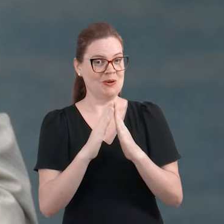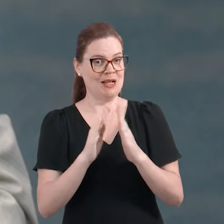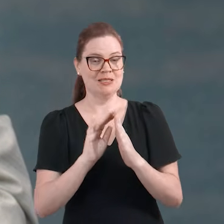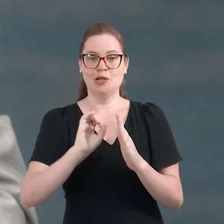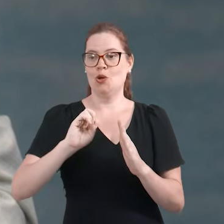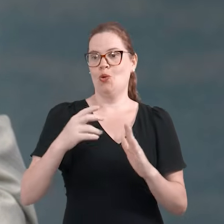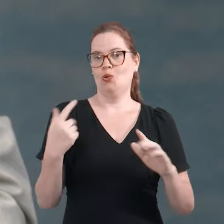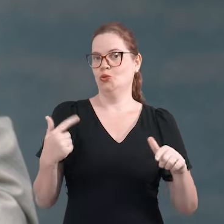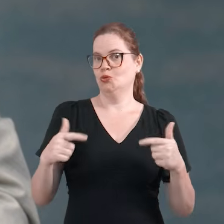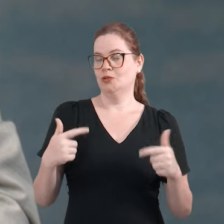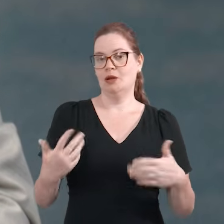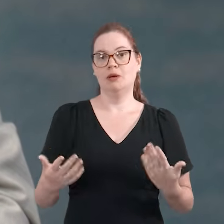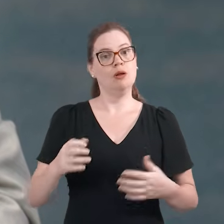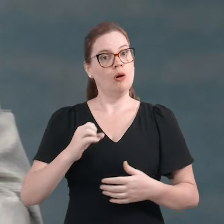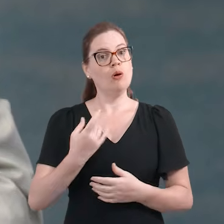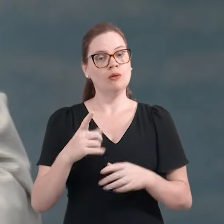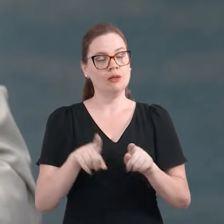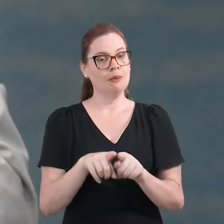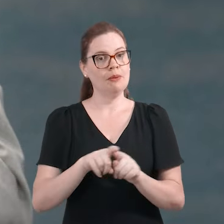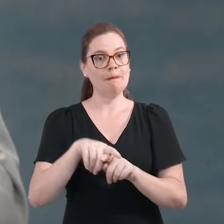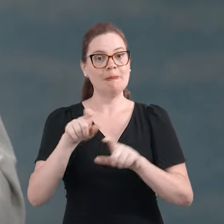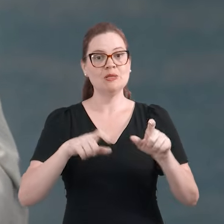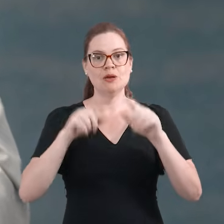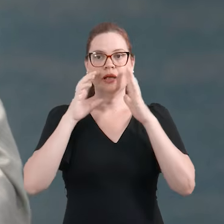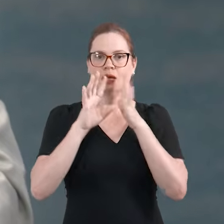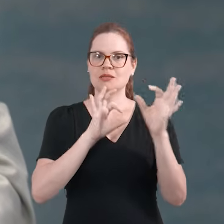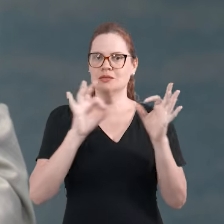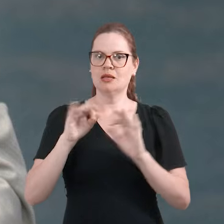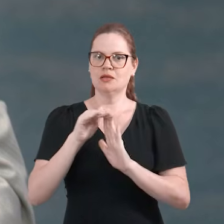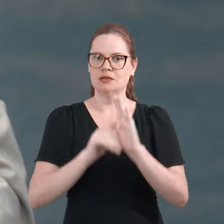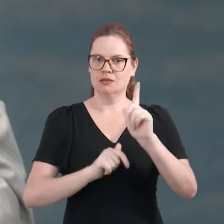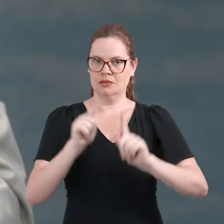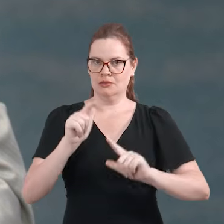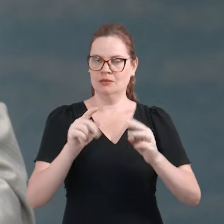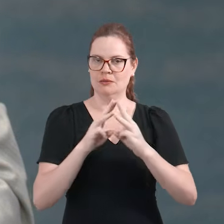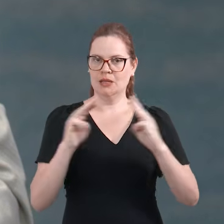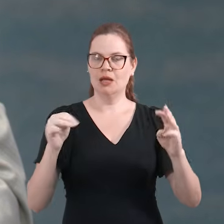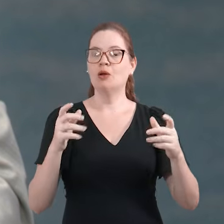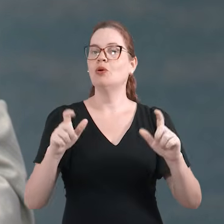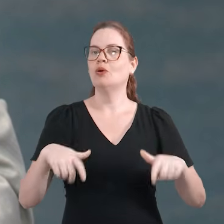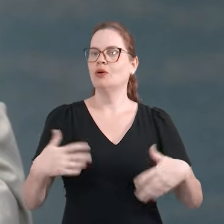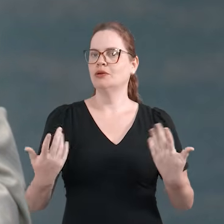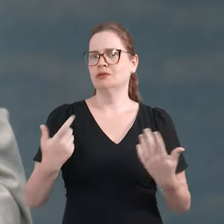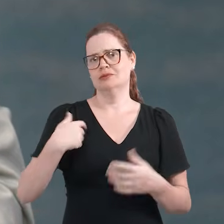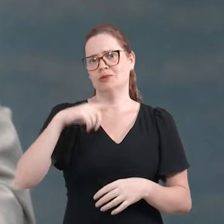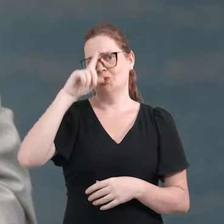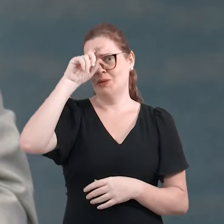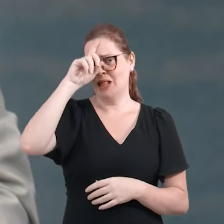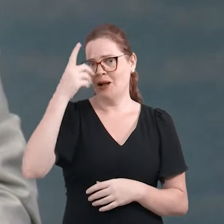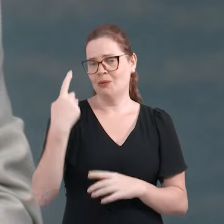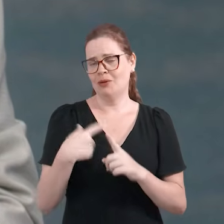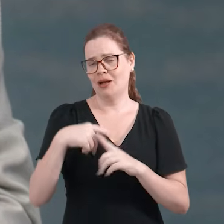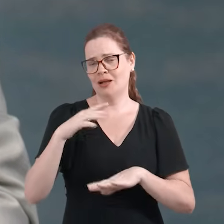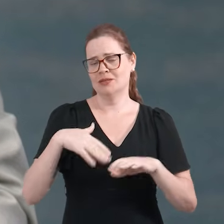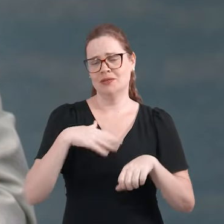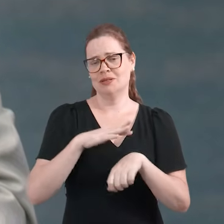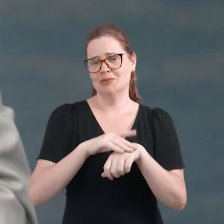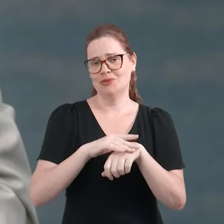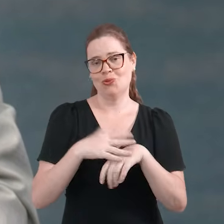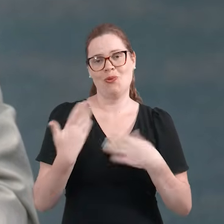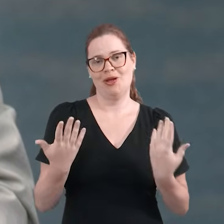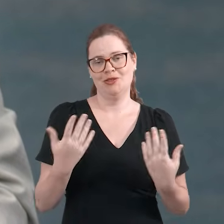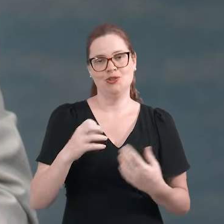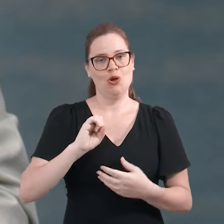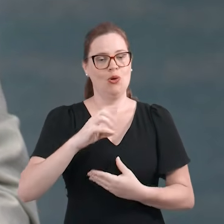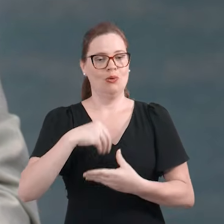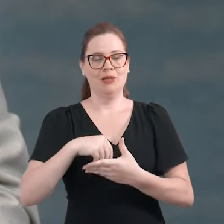no seu trabalho, tem muitas pessoas até que assistem a programação da TV Manaim. Às vezes a pessoa está passando por um problema de saúde, está